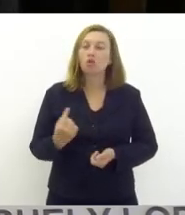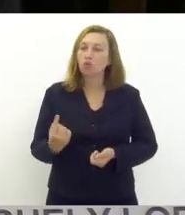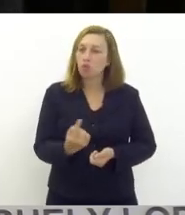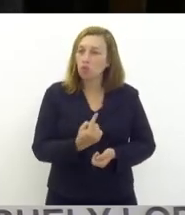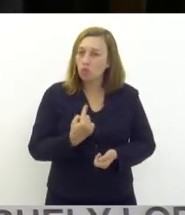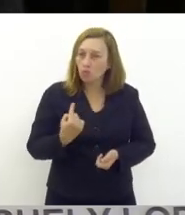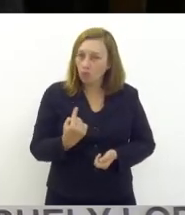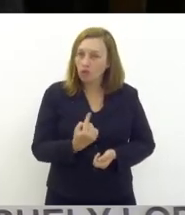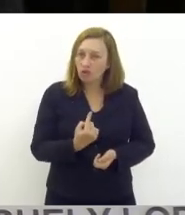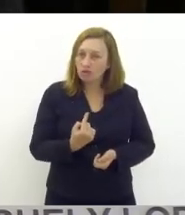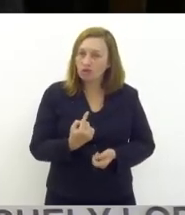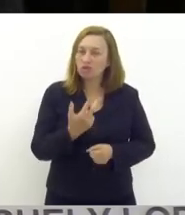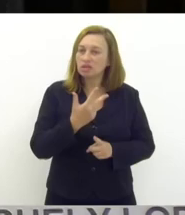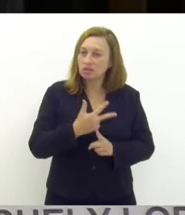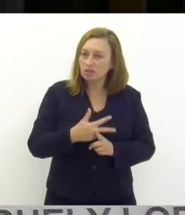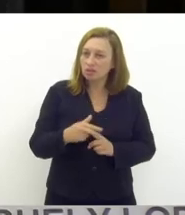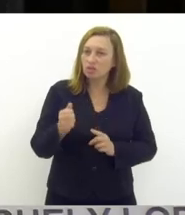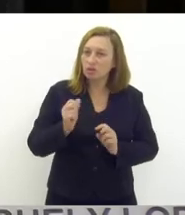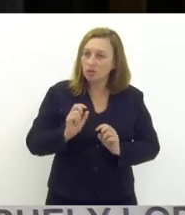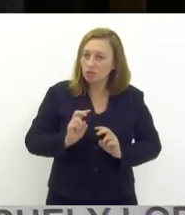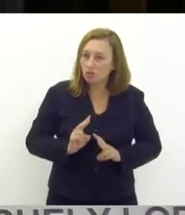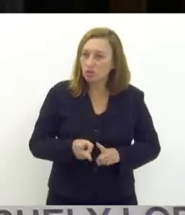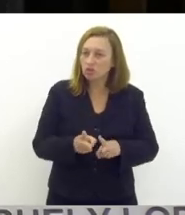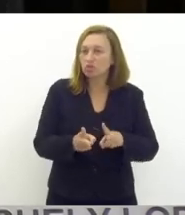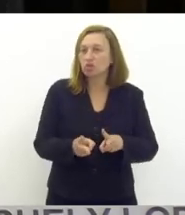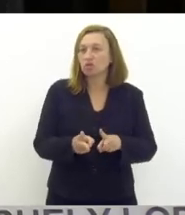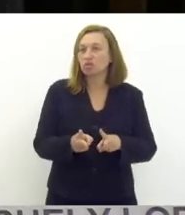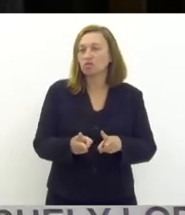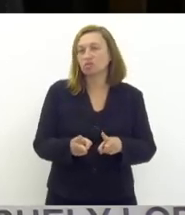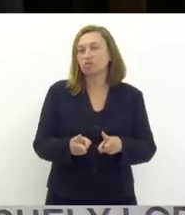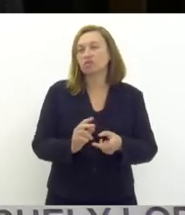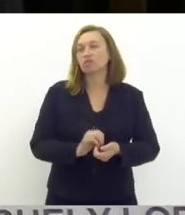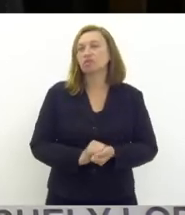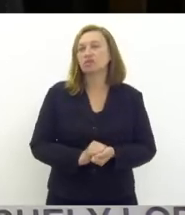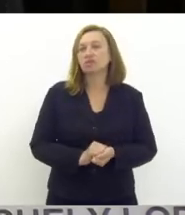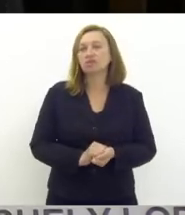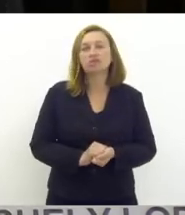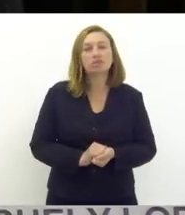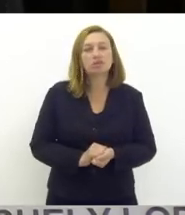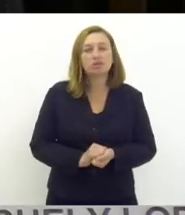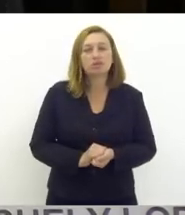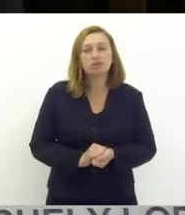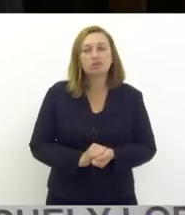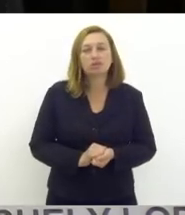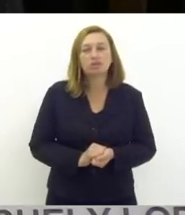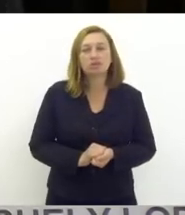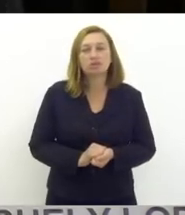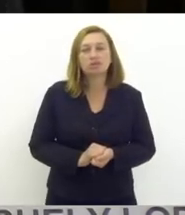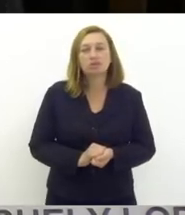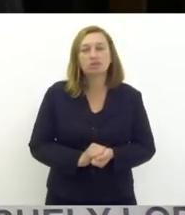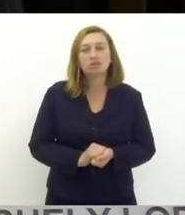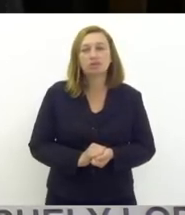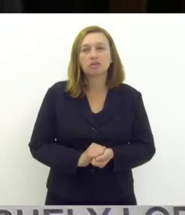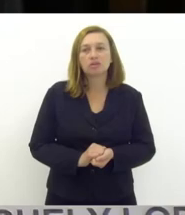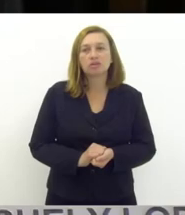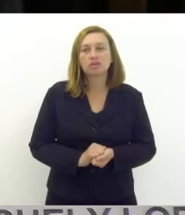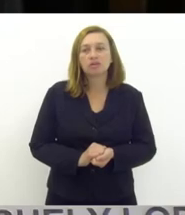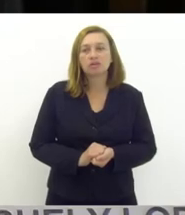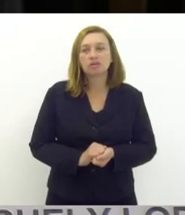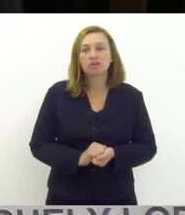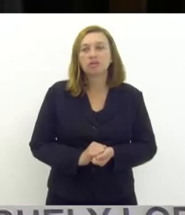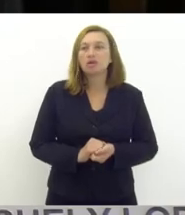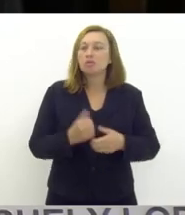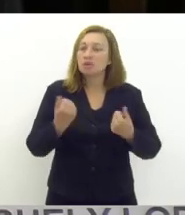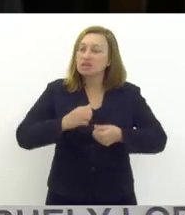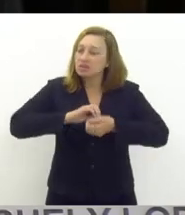quisermos que essa vitória continue não deixemos deixar a as mãos uma das outras vamos dar